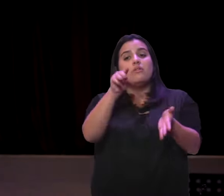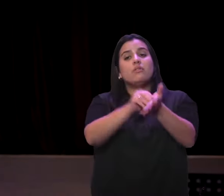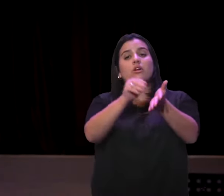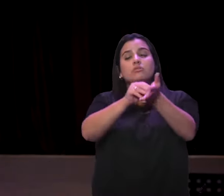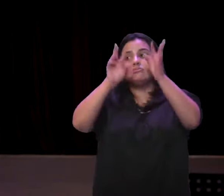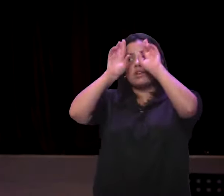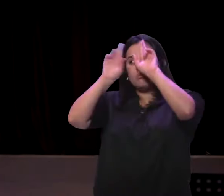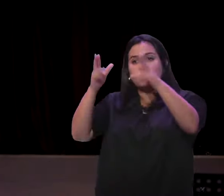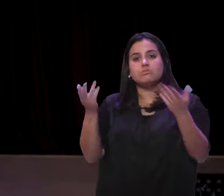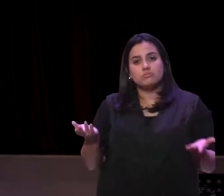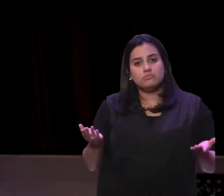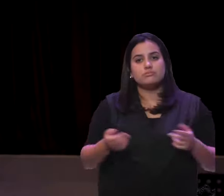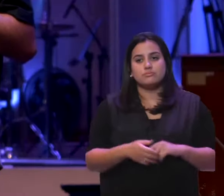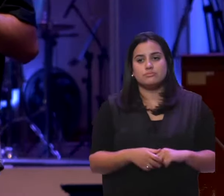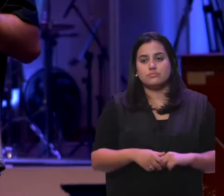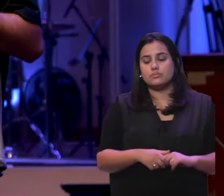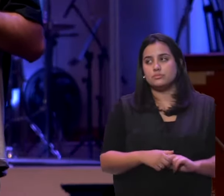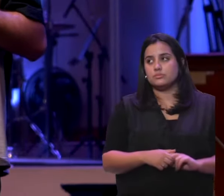respeito?